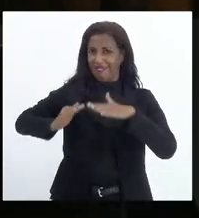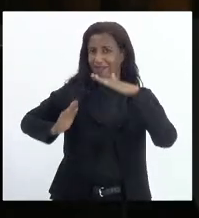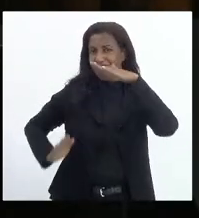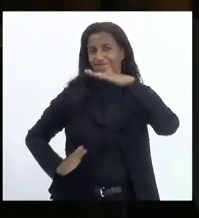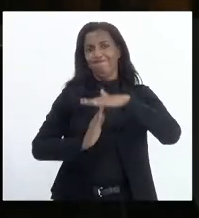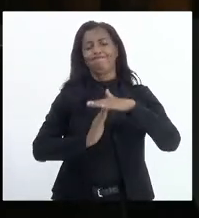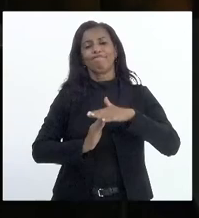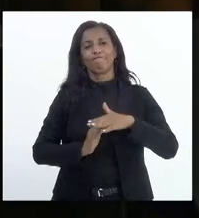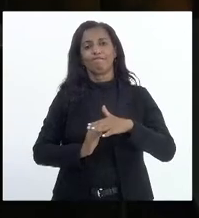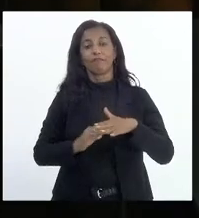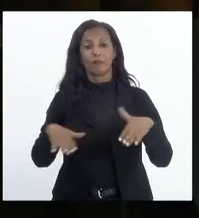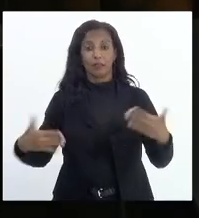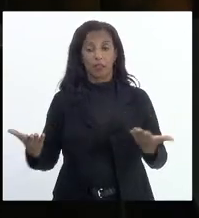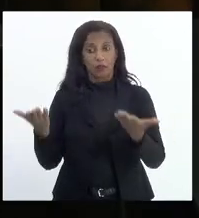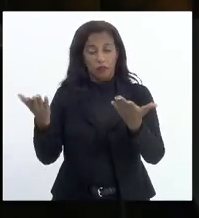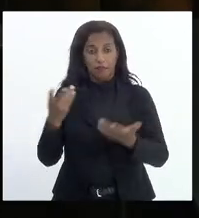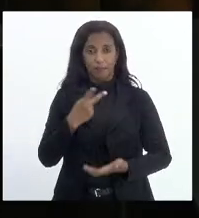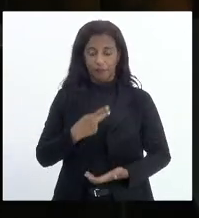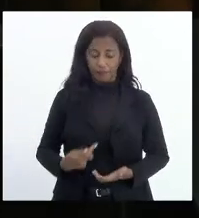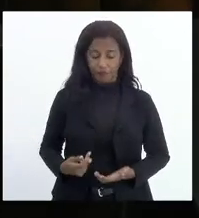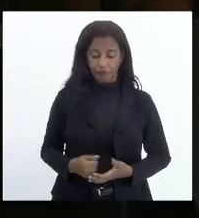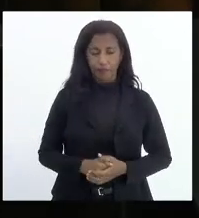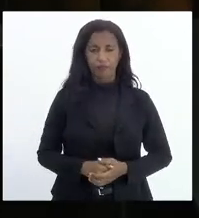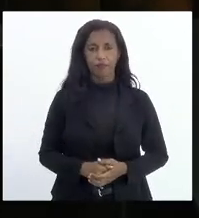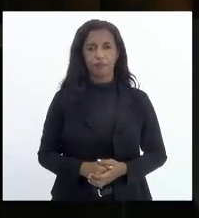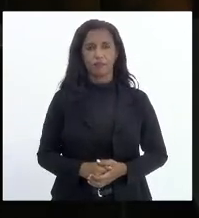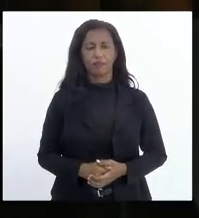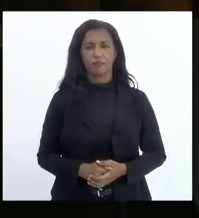então senhora Presidente esse